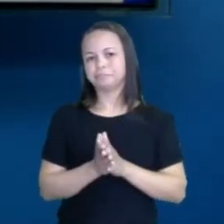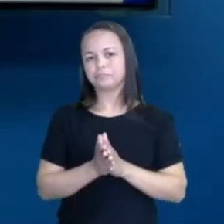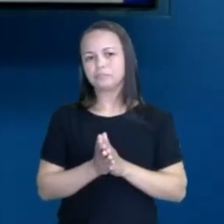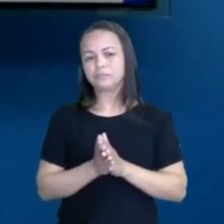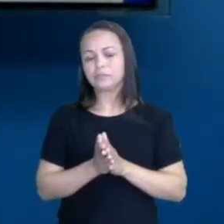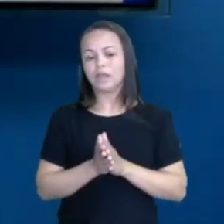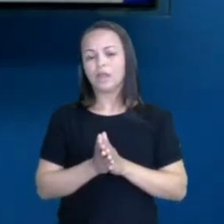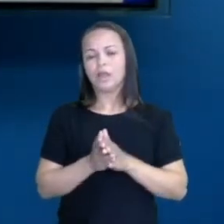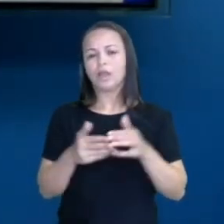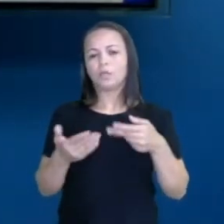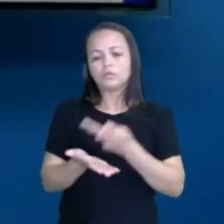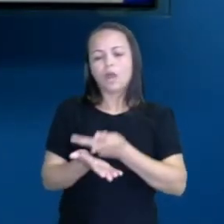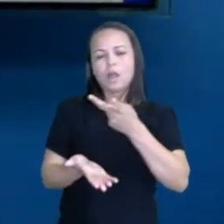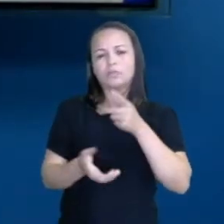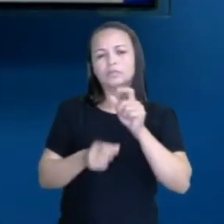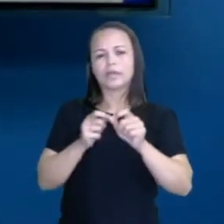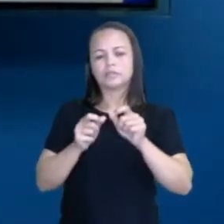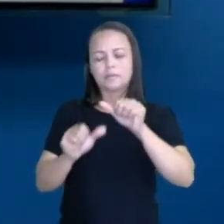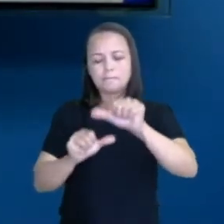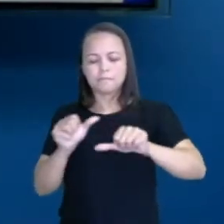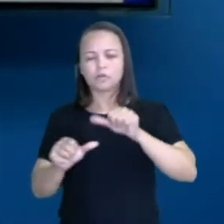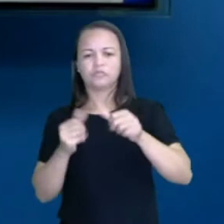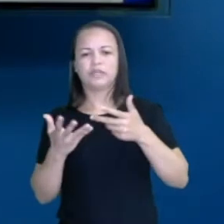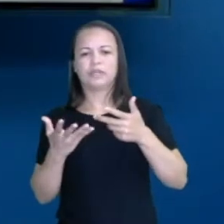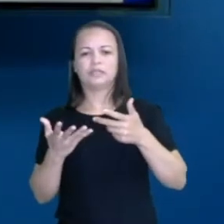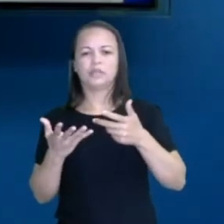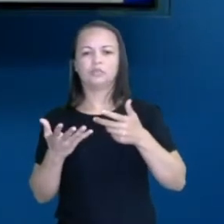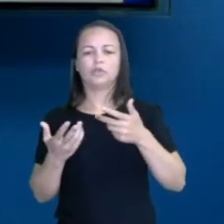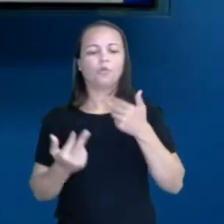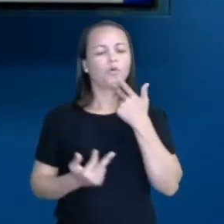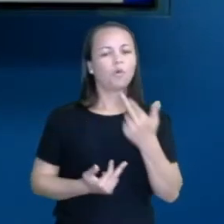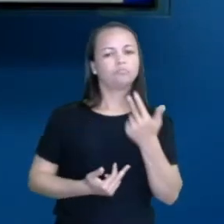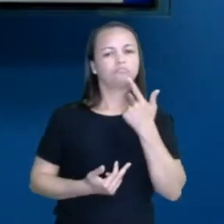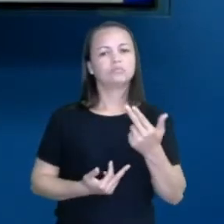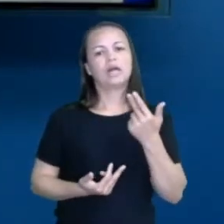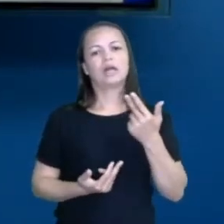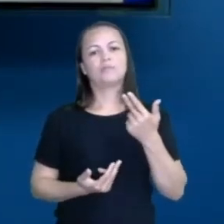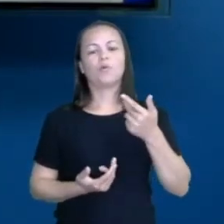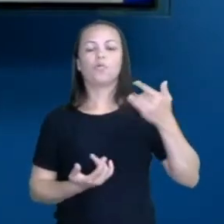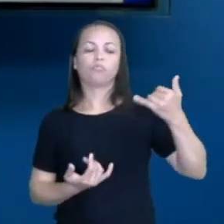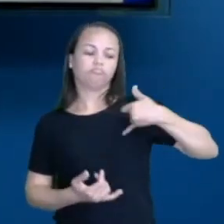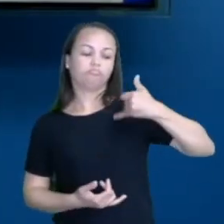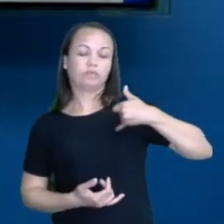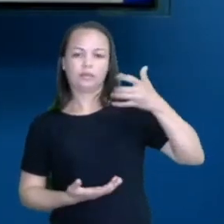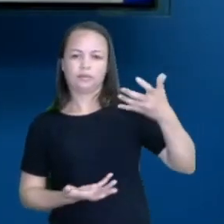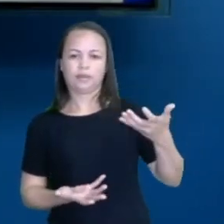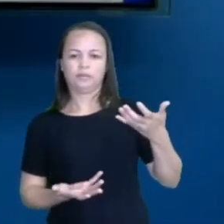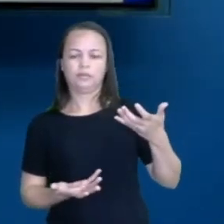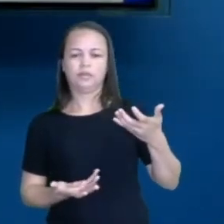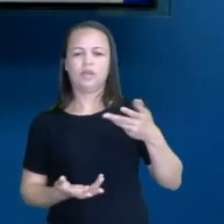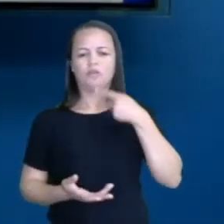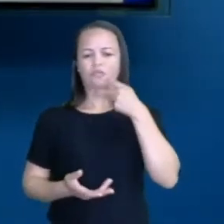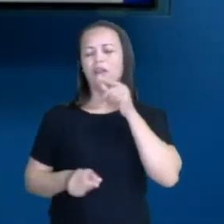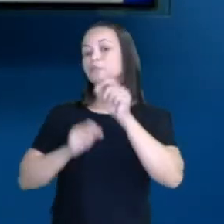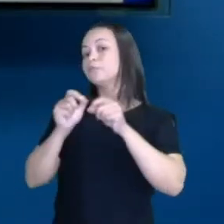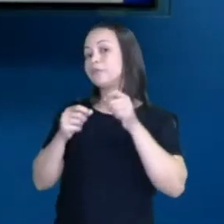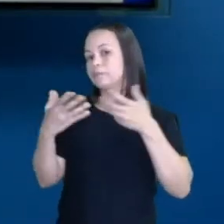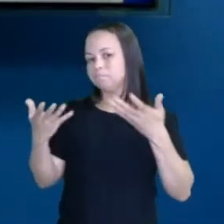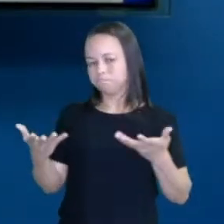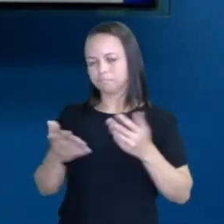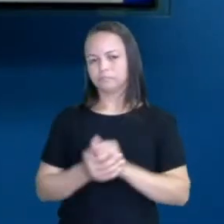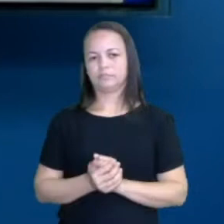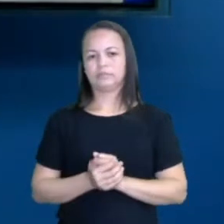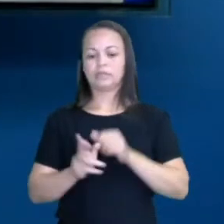quando acontecem modificações na forma de você usar a língua por conta da idade. O que é que eu estou querendo dizer com isso?